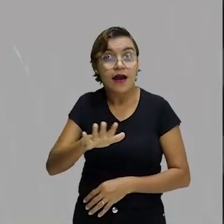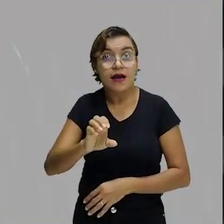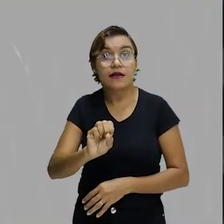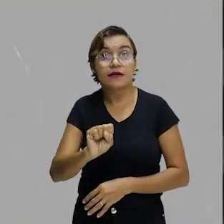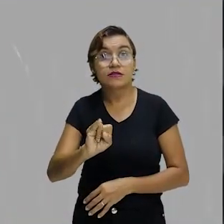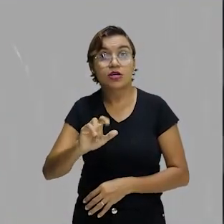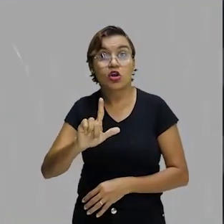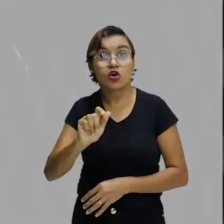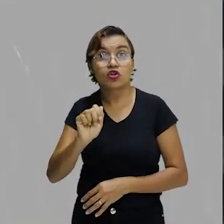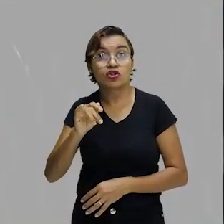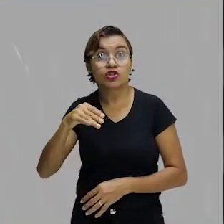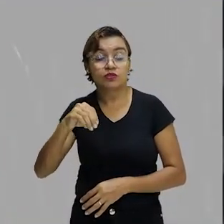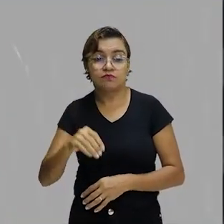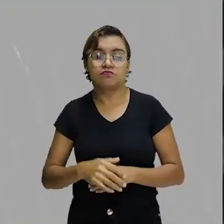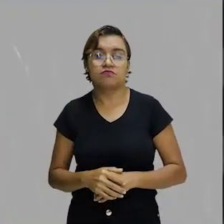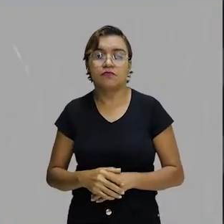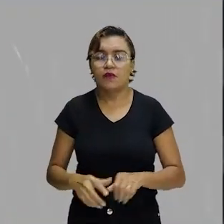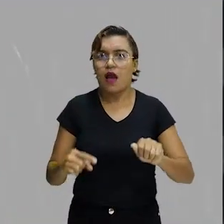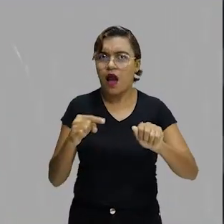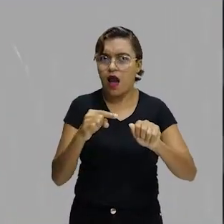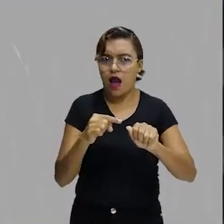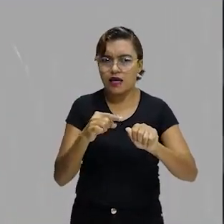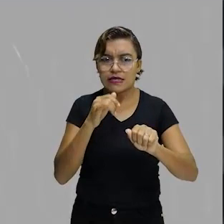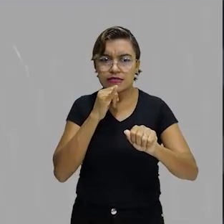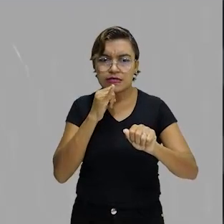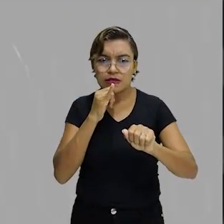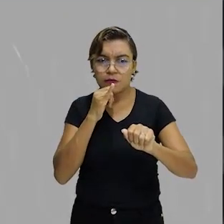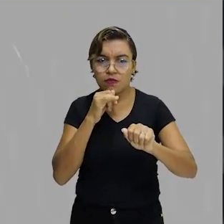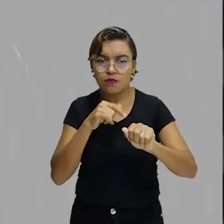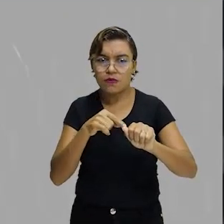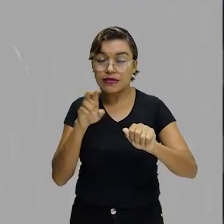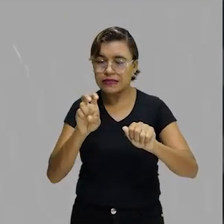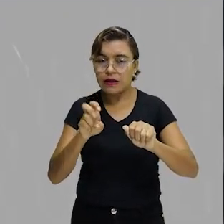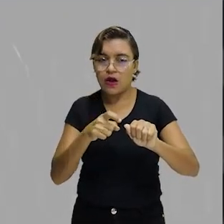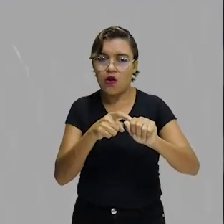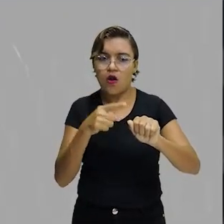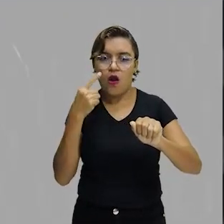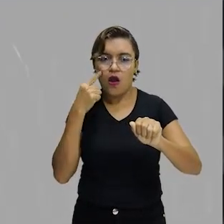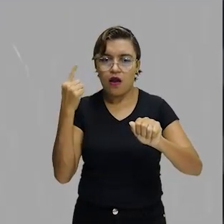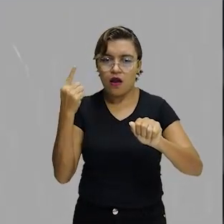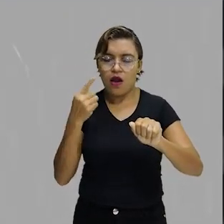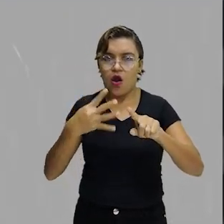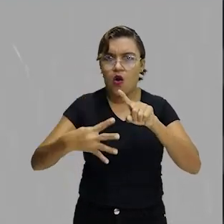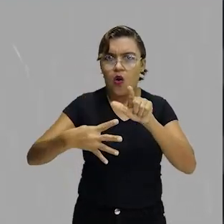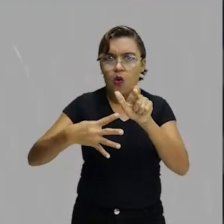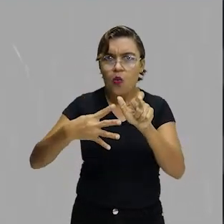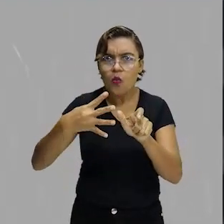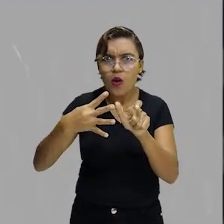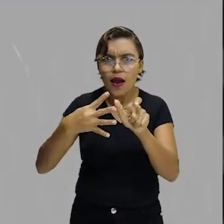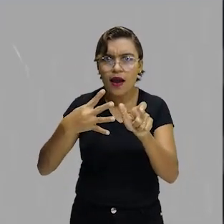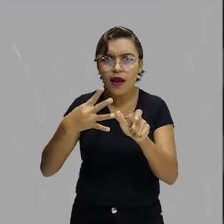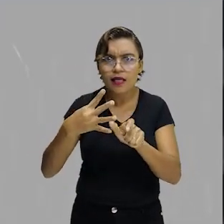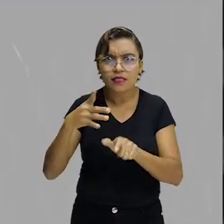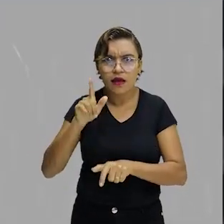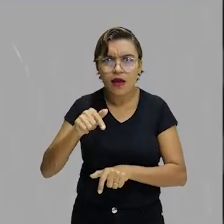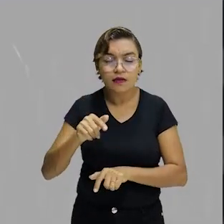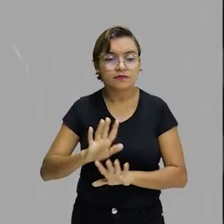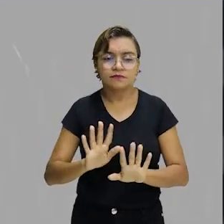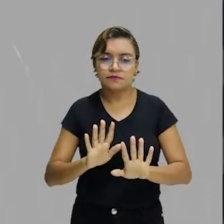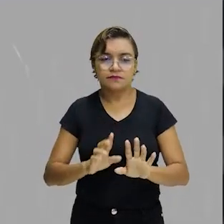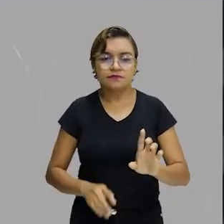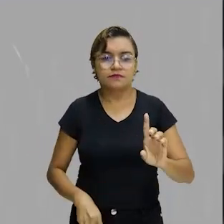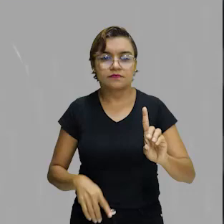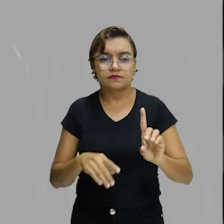coisa? Letra A, é porque tem 4 termos, você sabe que não pode ter 4 termos. O silogismo não pode ter 4 termos. Todas as premissas